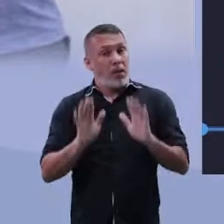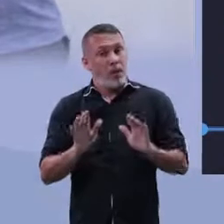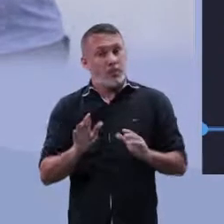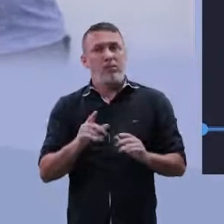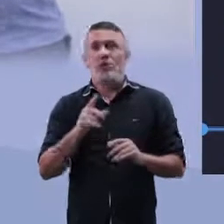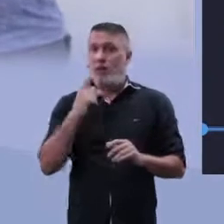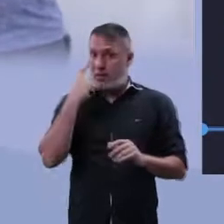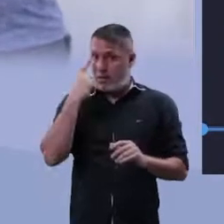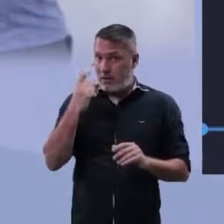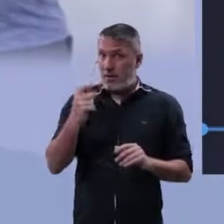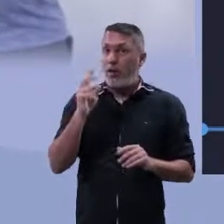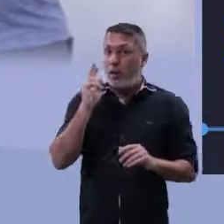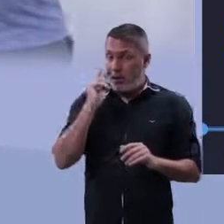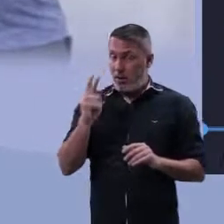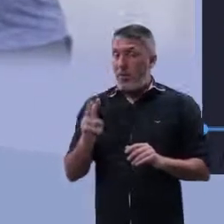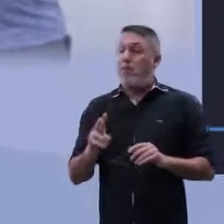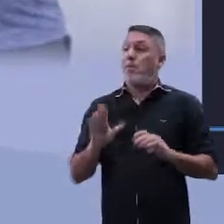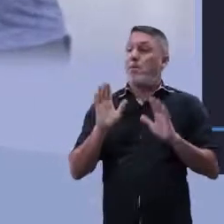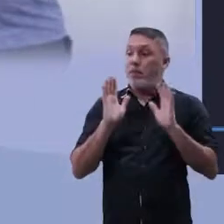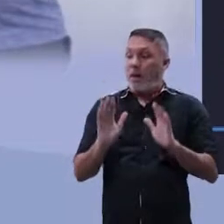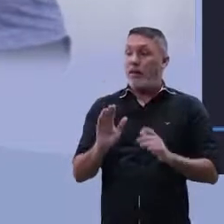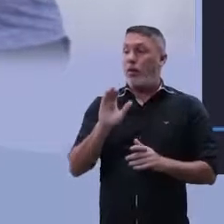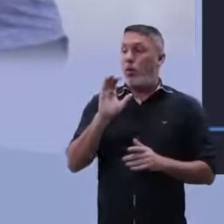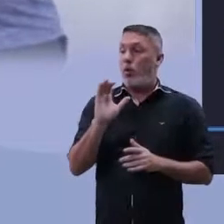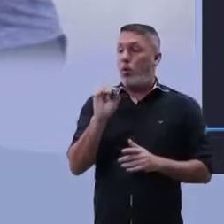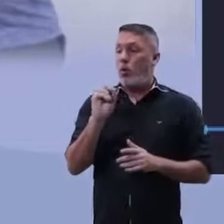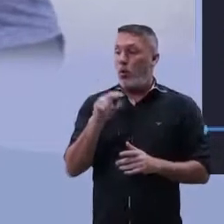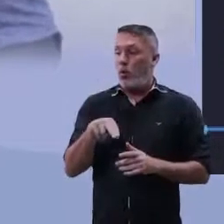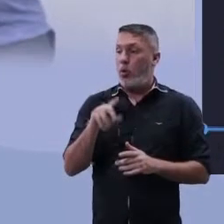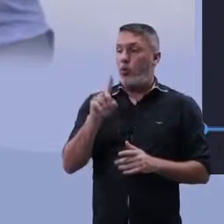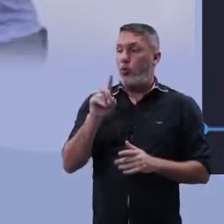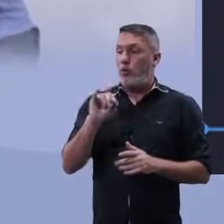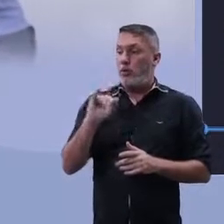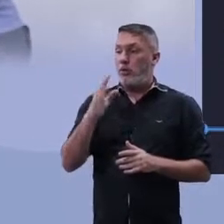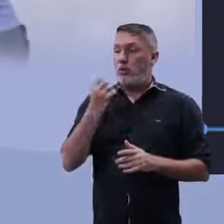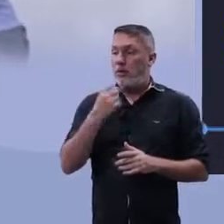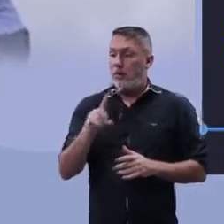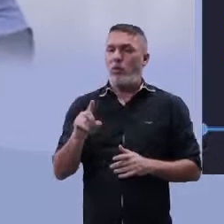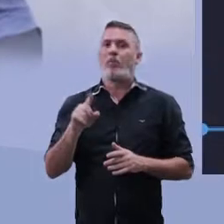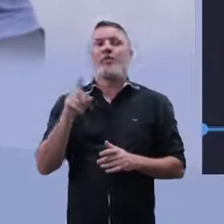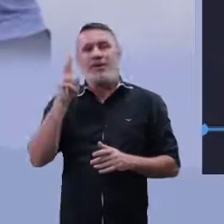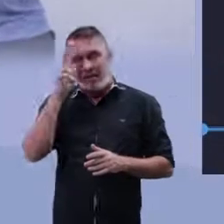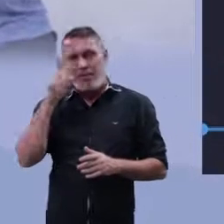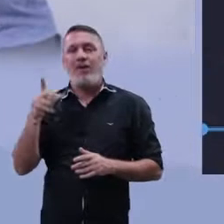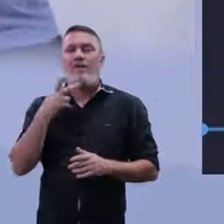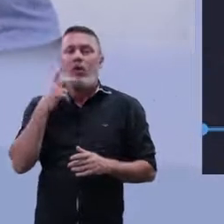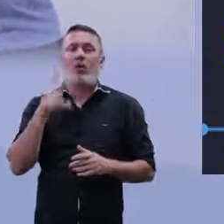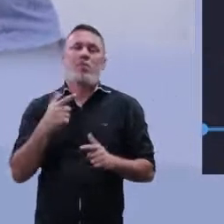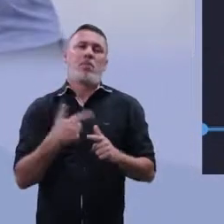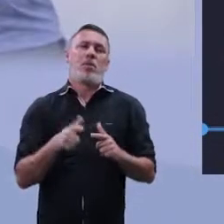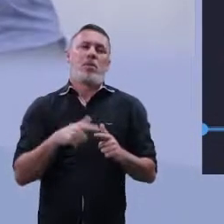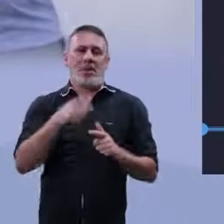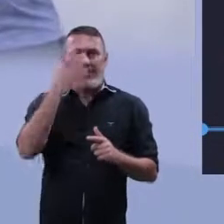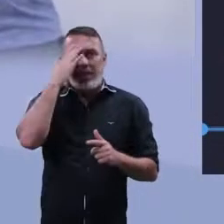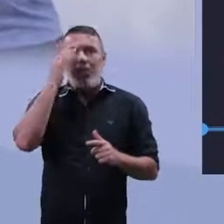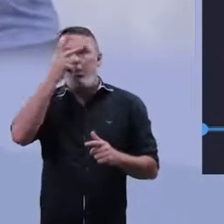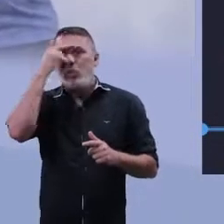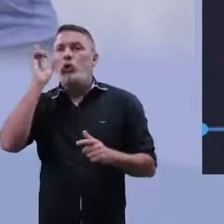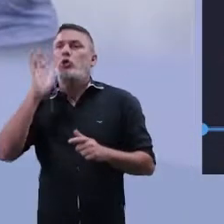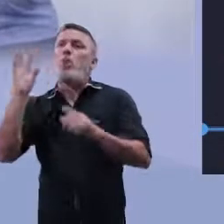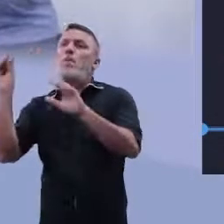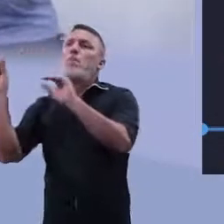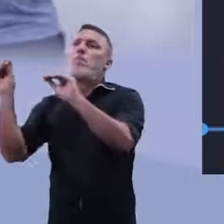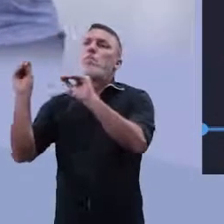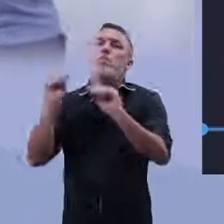as condições, olha que interessante, lembra que eu falei com vocês? Precisa procurar o problema. Qual é o problema dessas pessoas virem para cá? O que